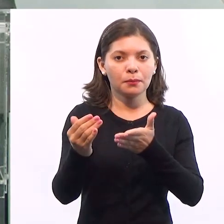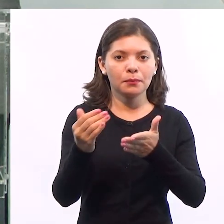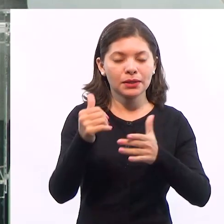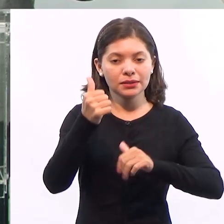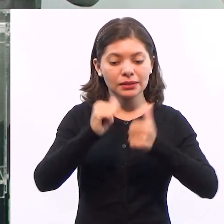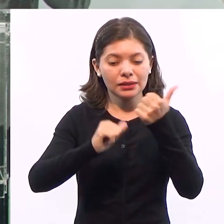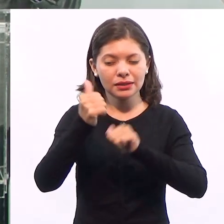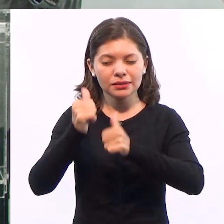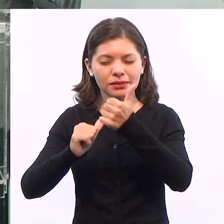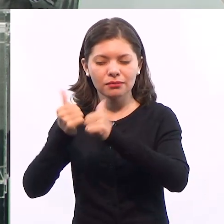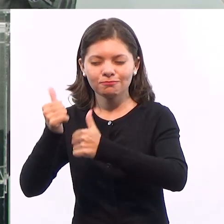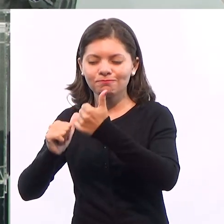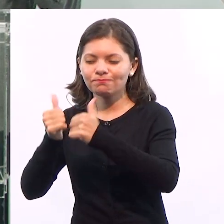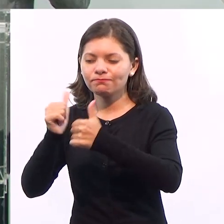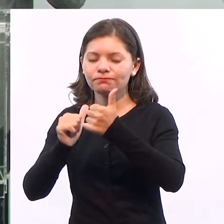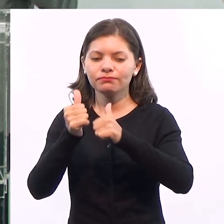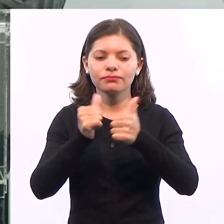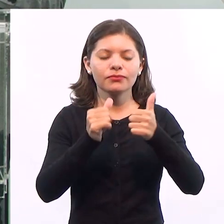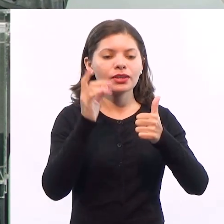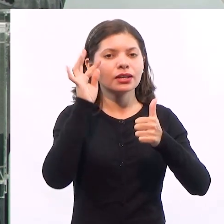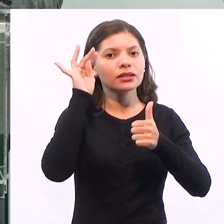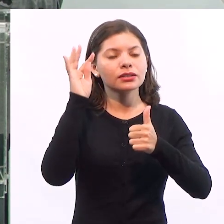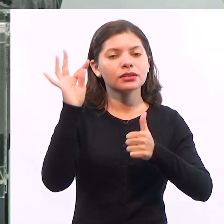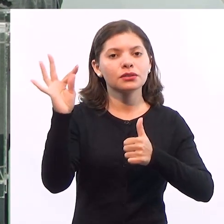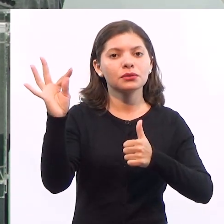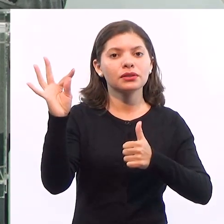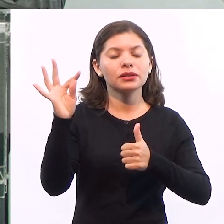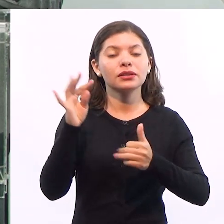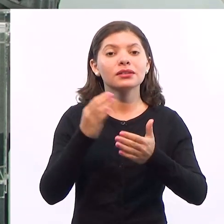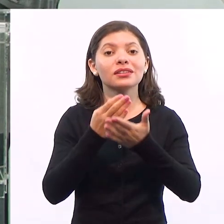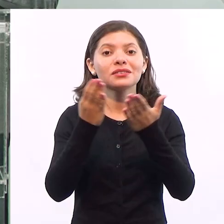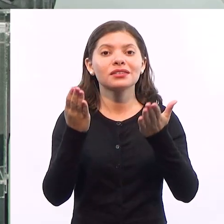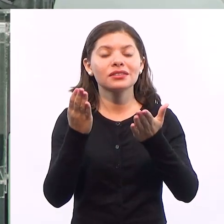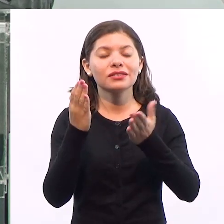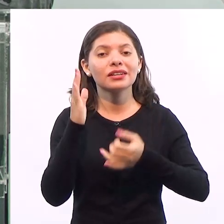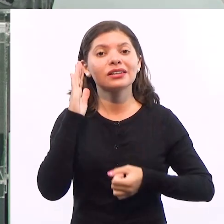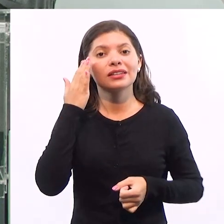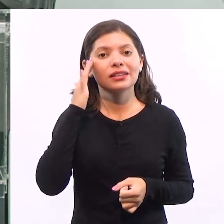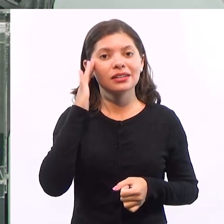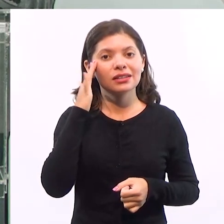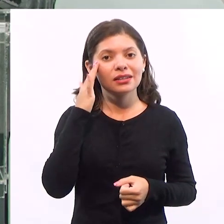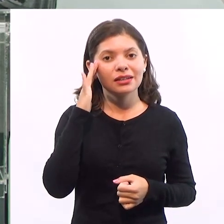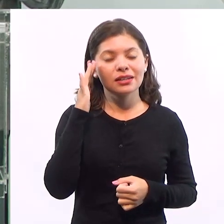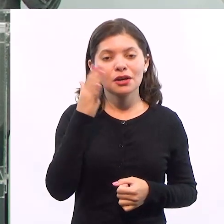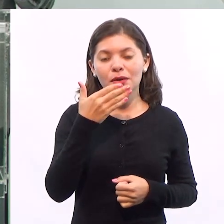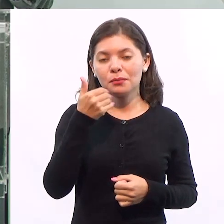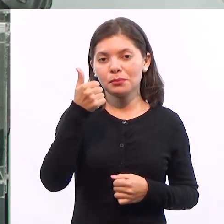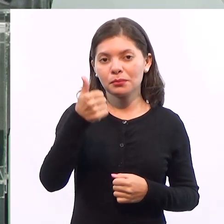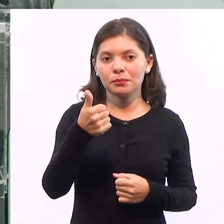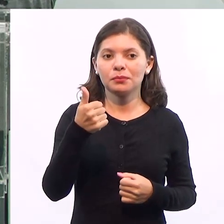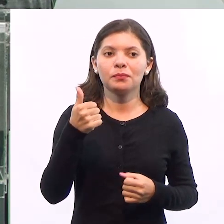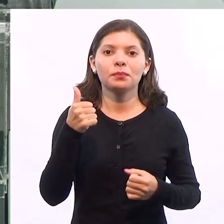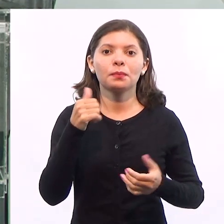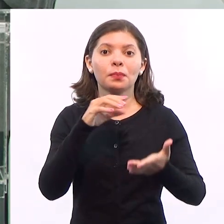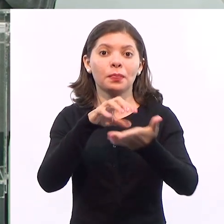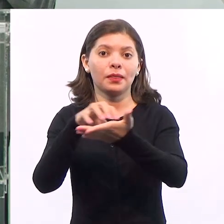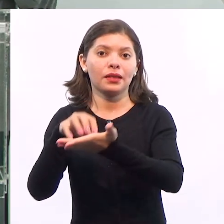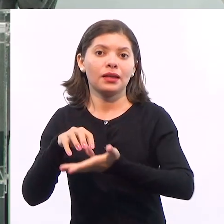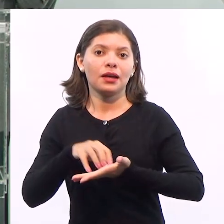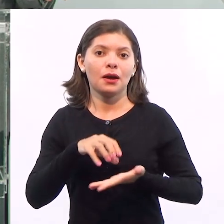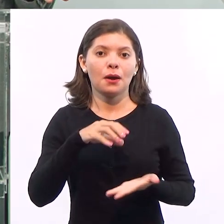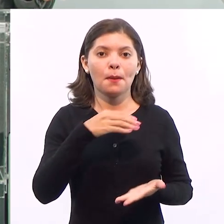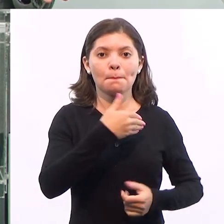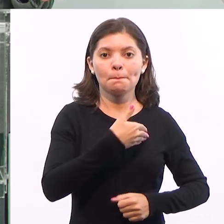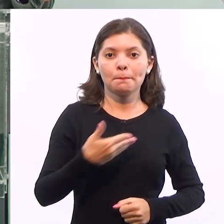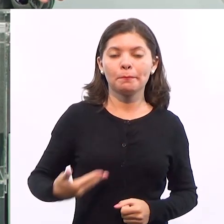analisar, faça essa análise aí das teorias como um todo e você vai começar a entender melhor o funcionamento das organizações,